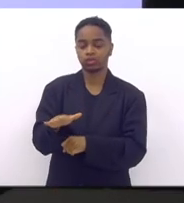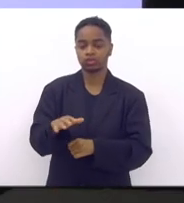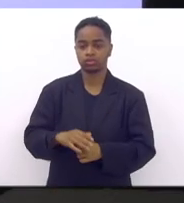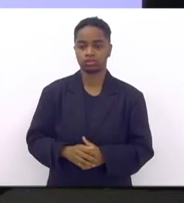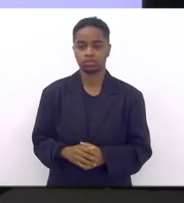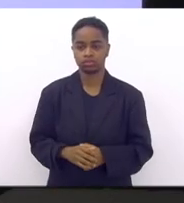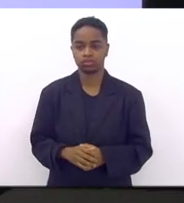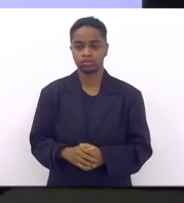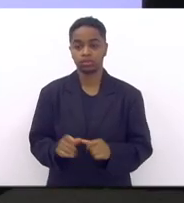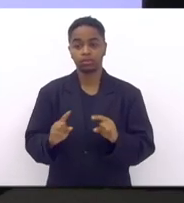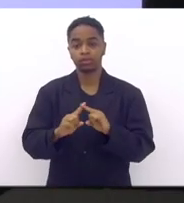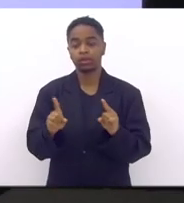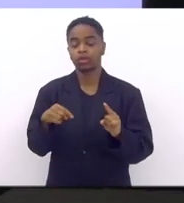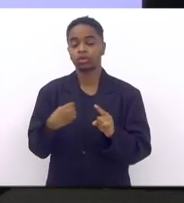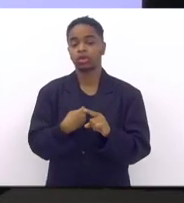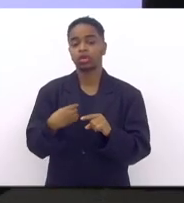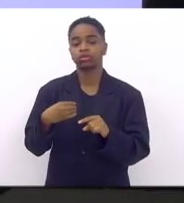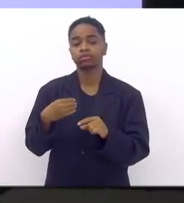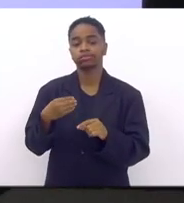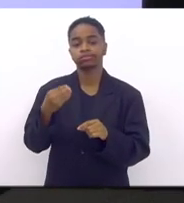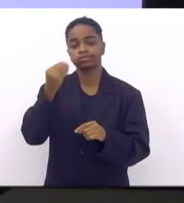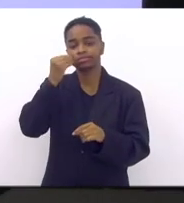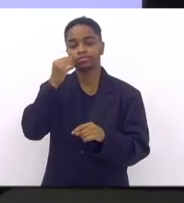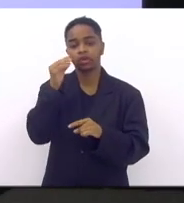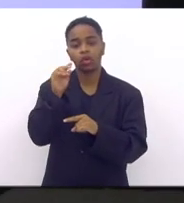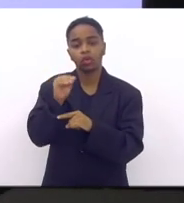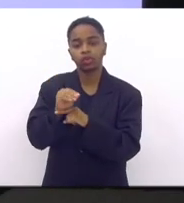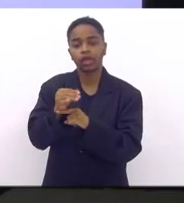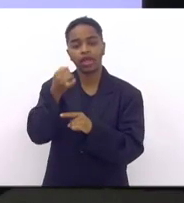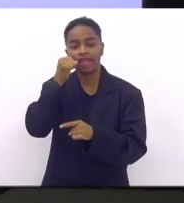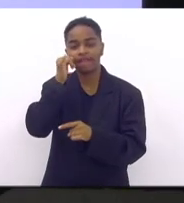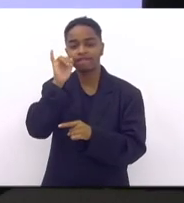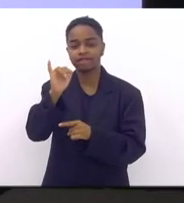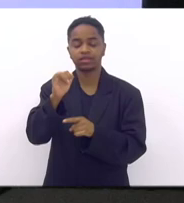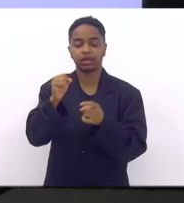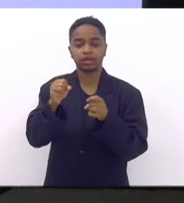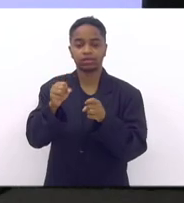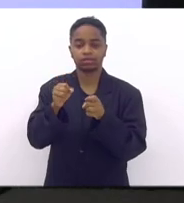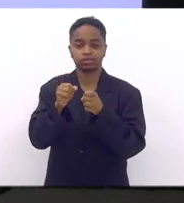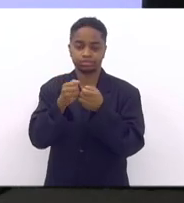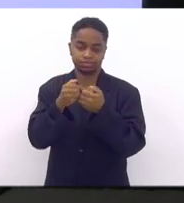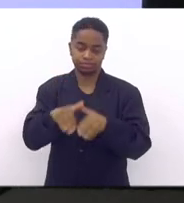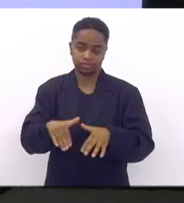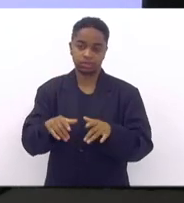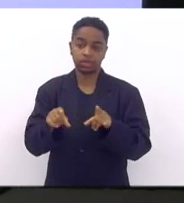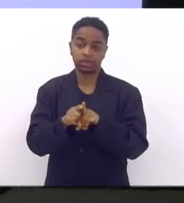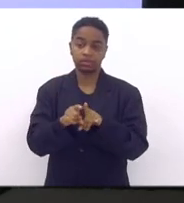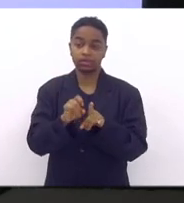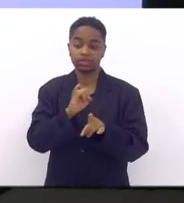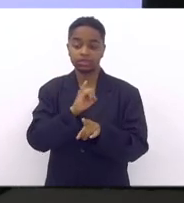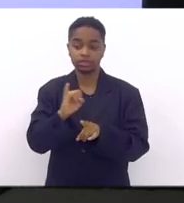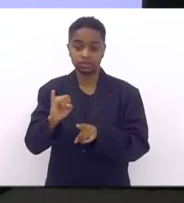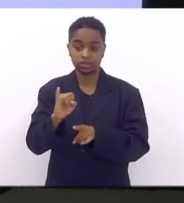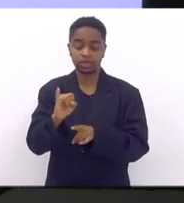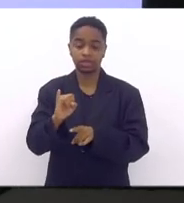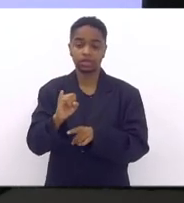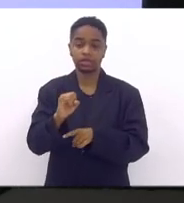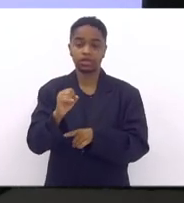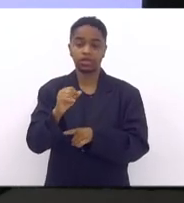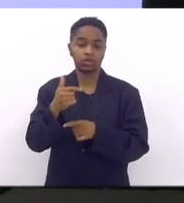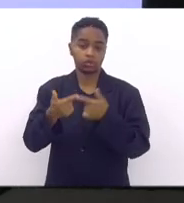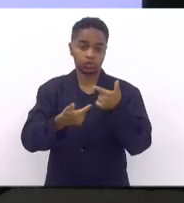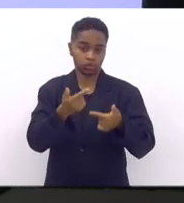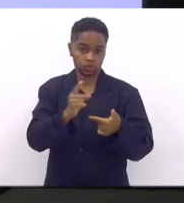eh O zelo pela prevenção e nos navios fora de serviço eles deveriam estar em áreas de fundeadas